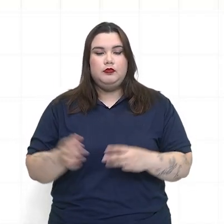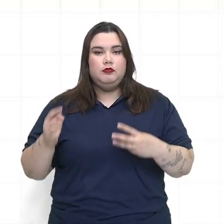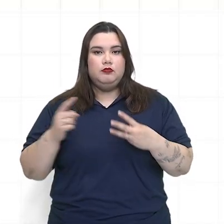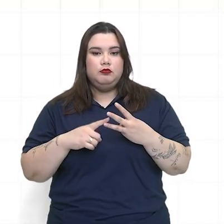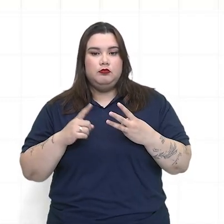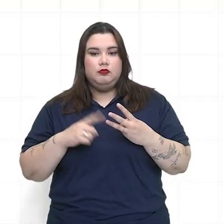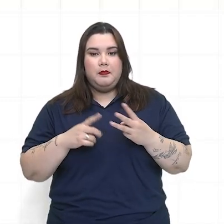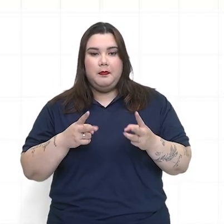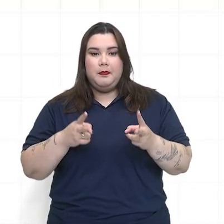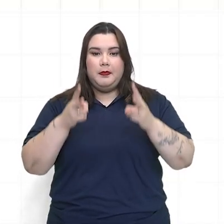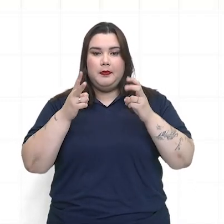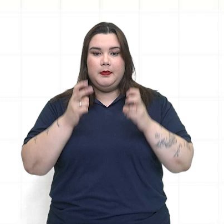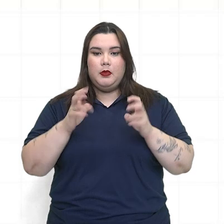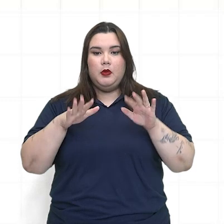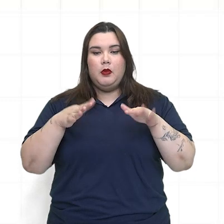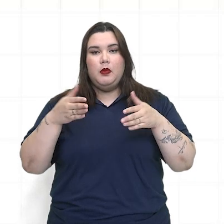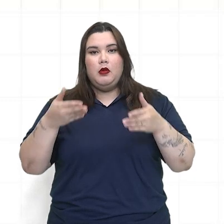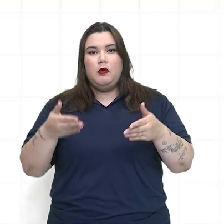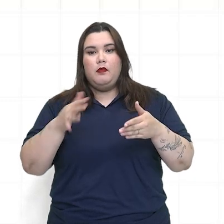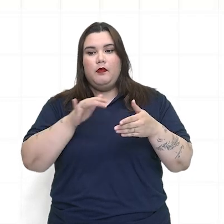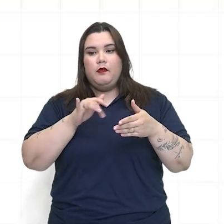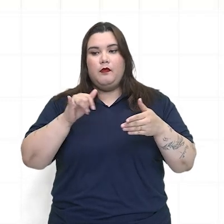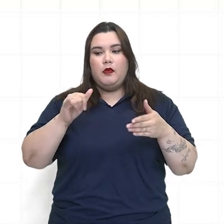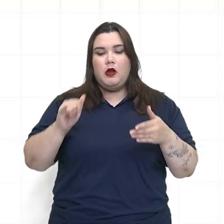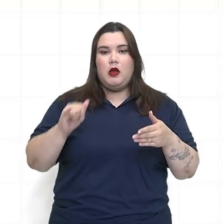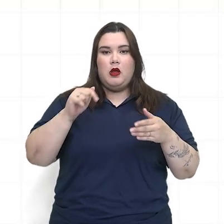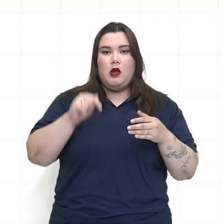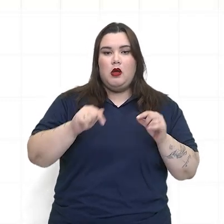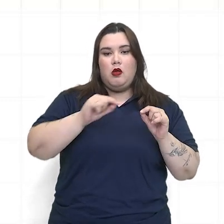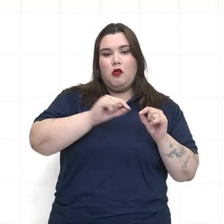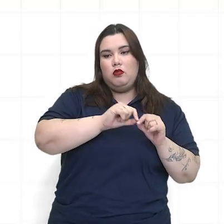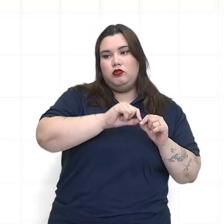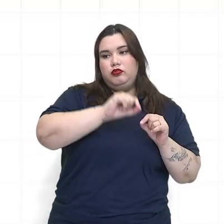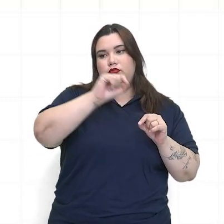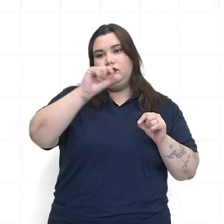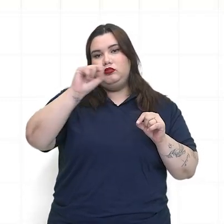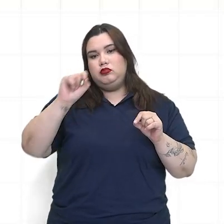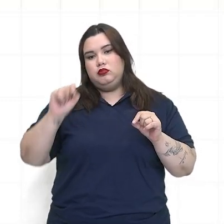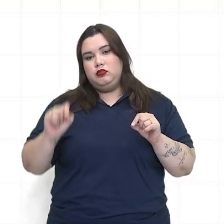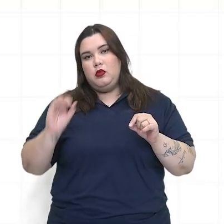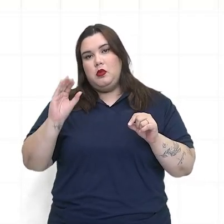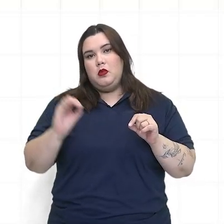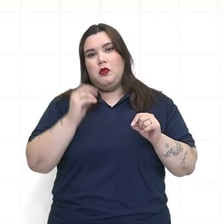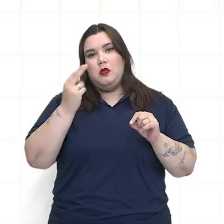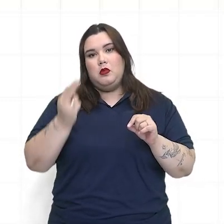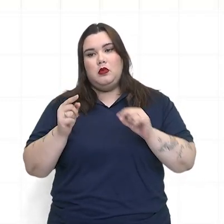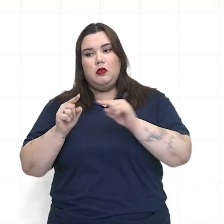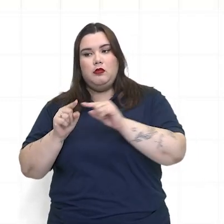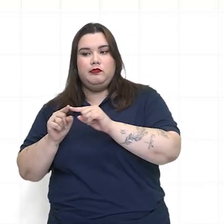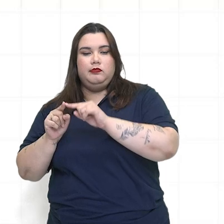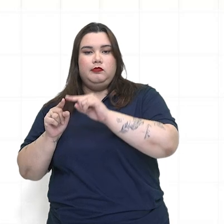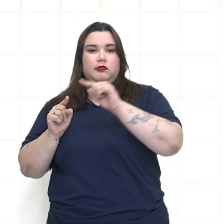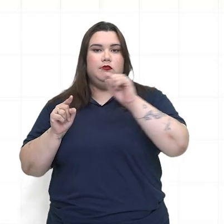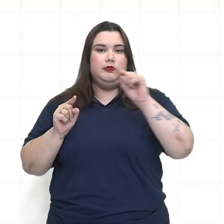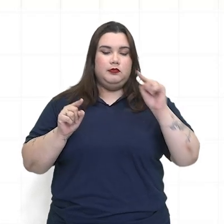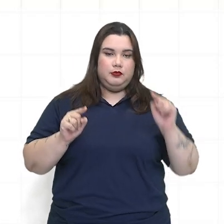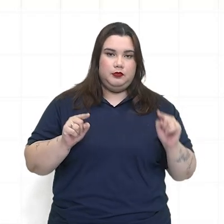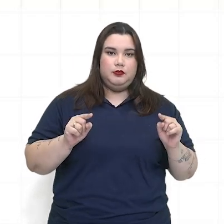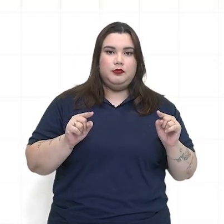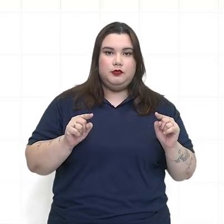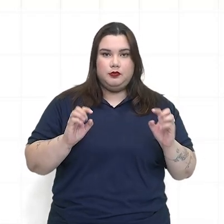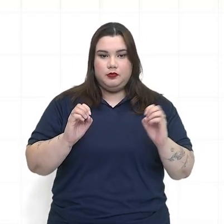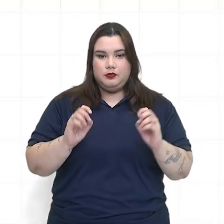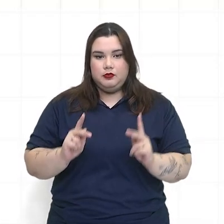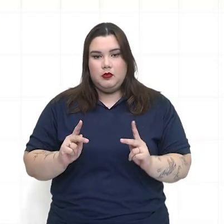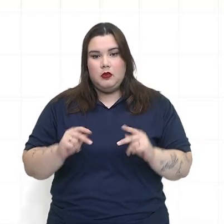Terceiro passo, observe a direção em que será feita a medida, se é no sentido horário ou se é no sentido